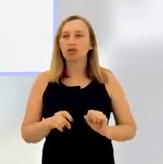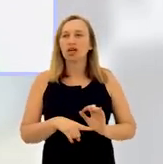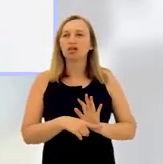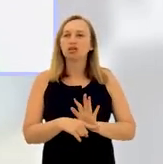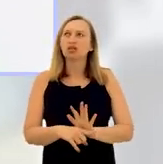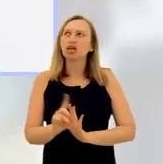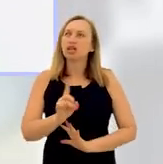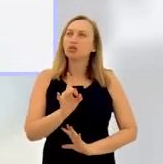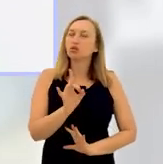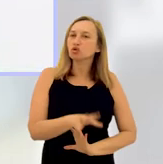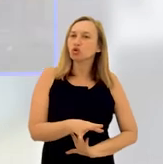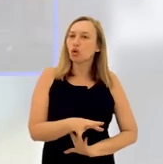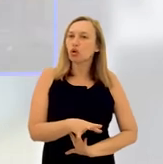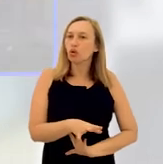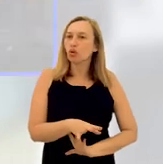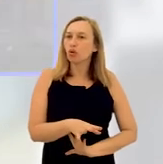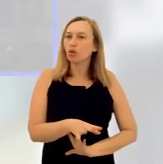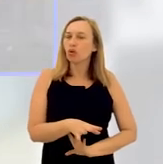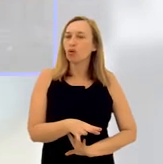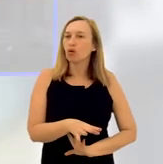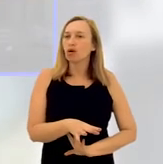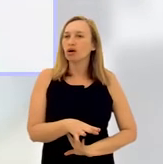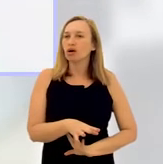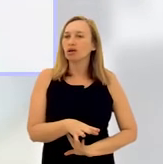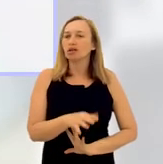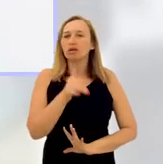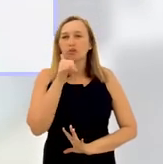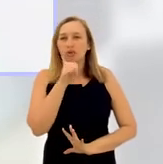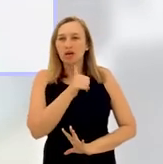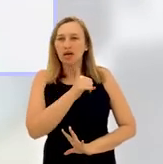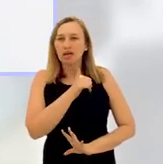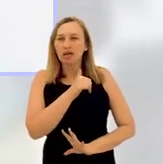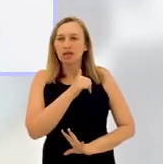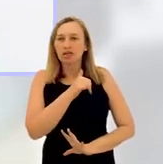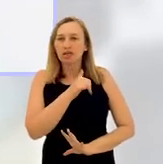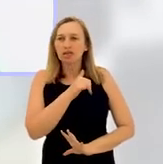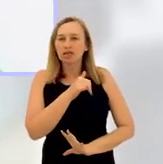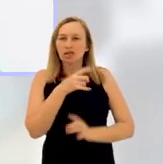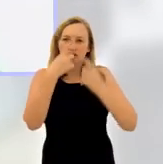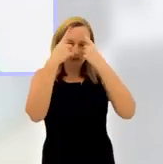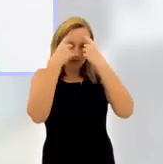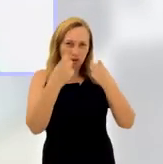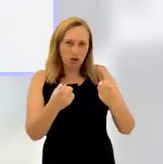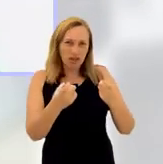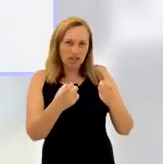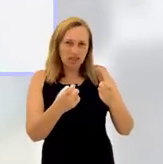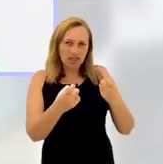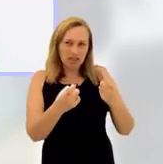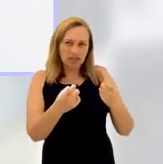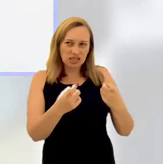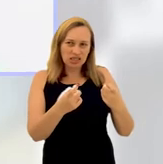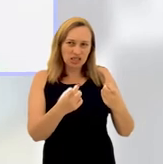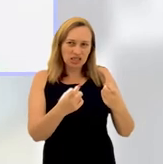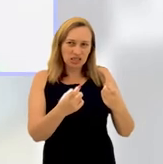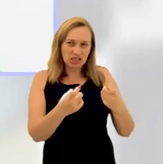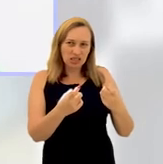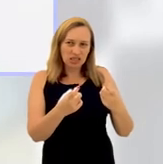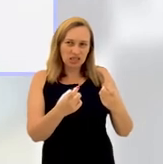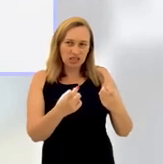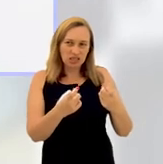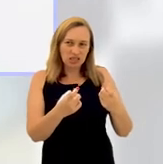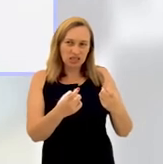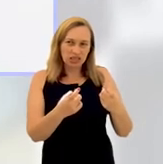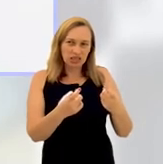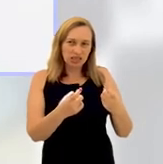que ele pode atender não apenas com efetividade as mulheres naquela violência física,